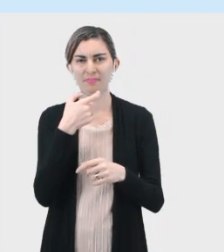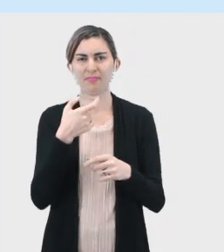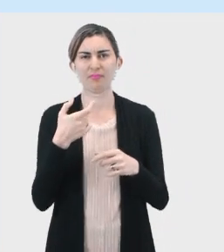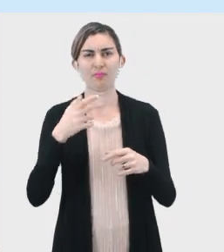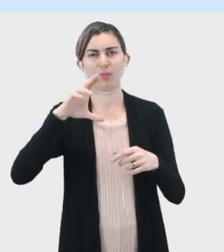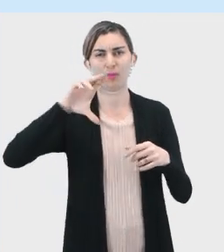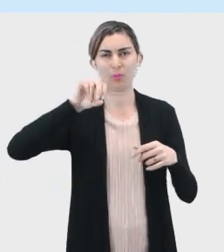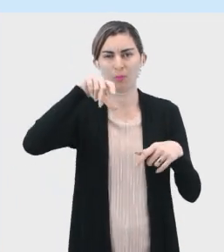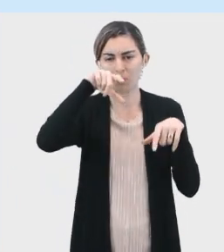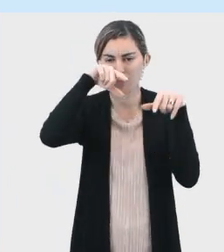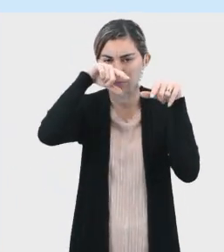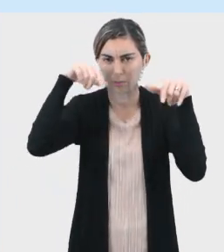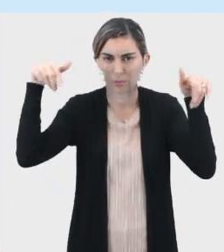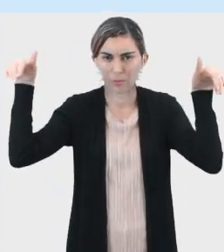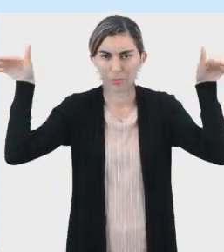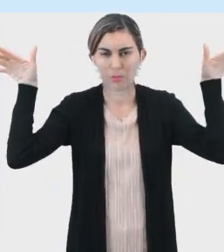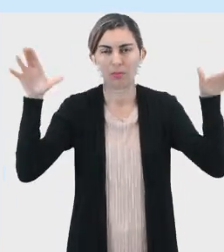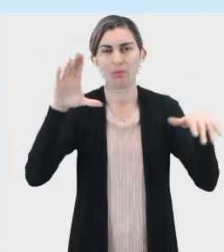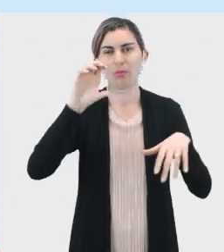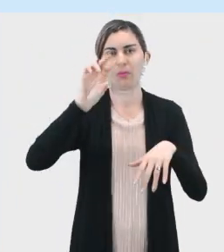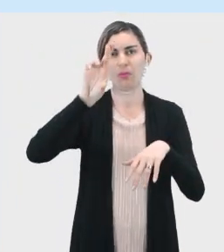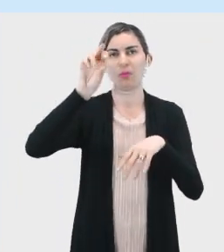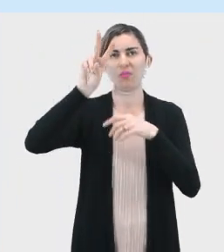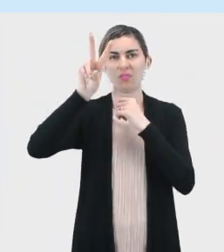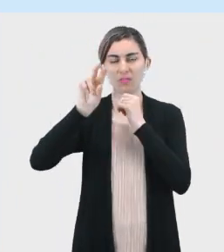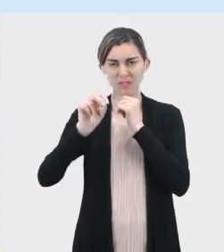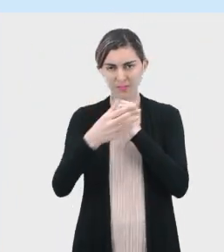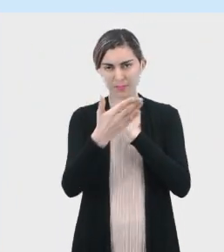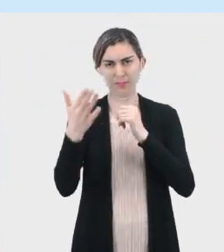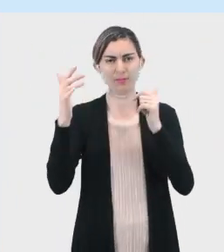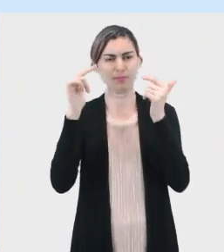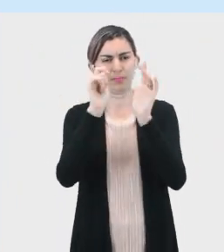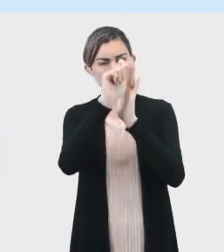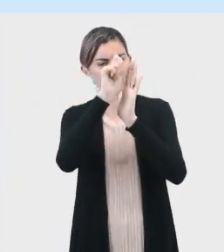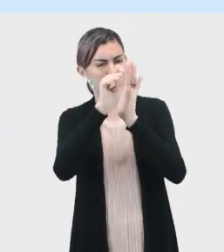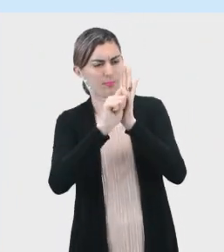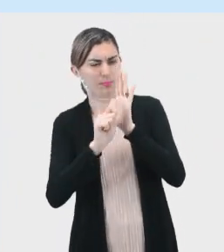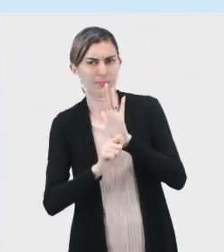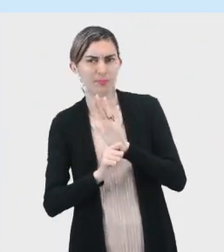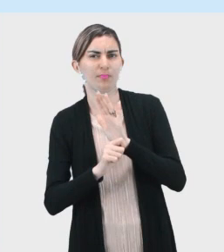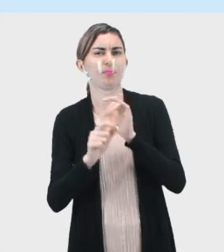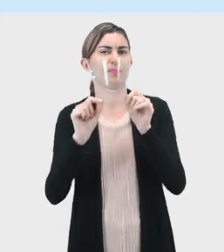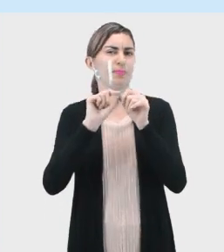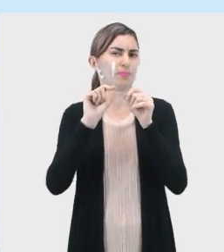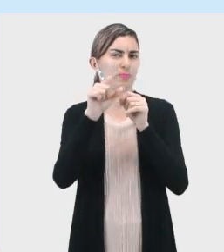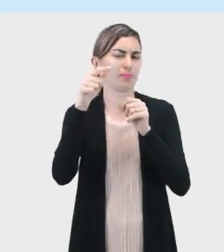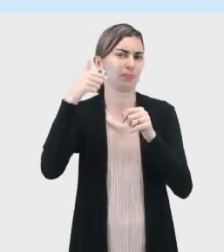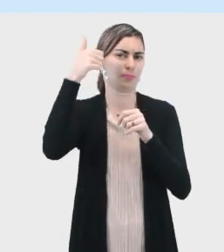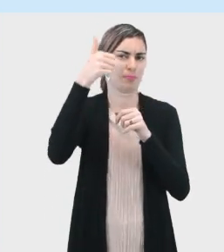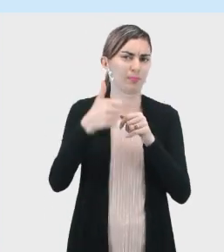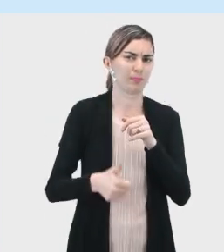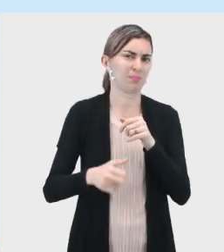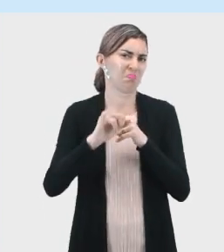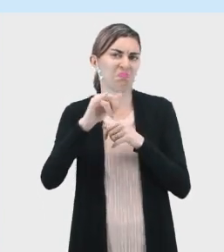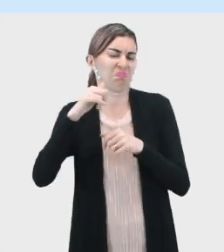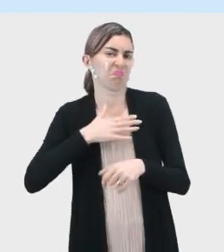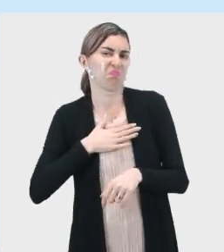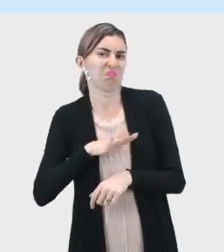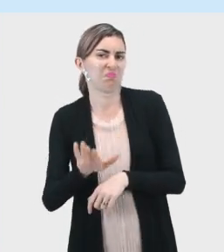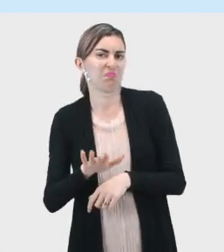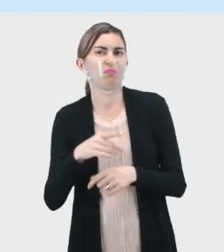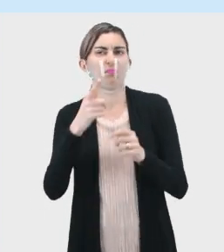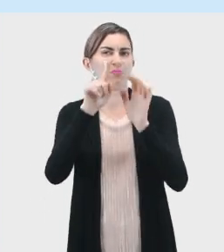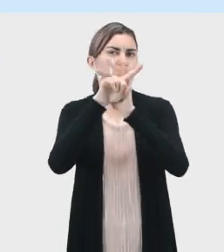né? O Corvo. Dá uma olhada na animação, faz algumas anotações, vê se você curtiu. Se